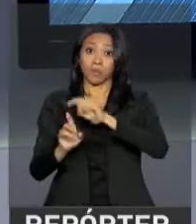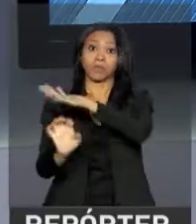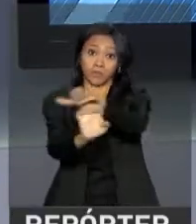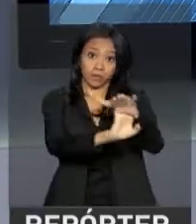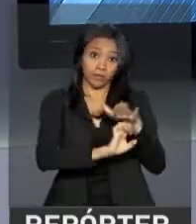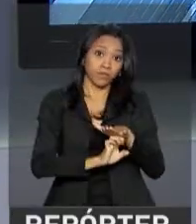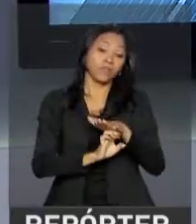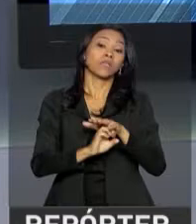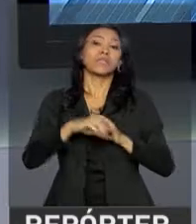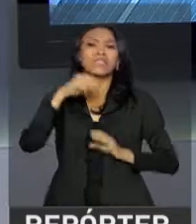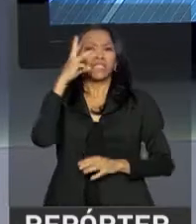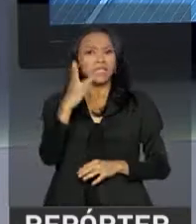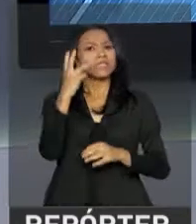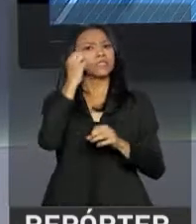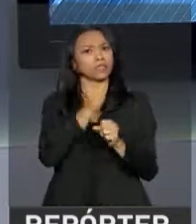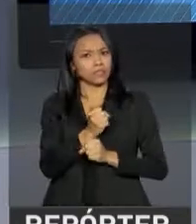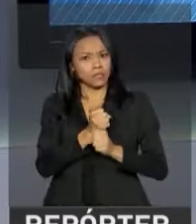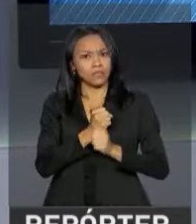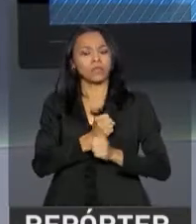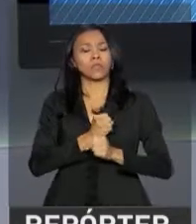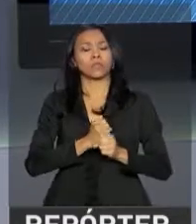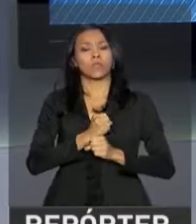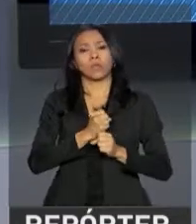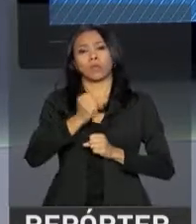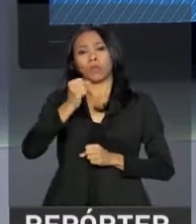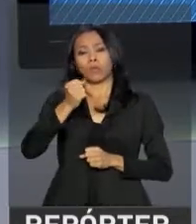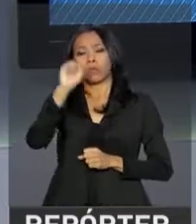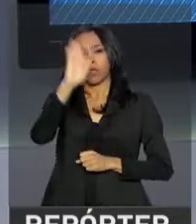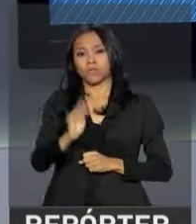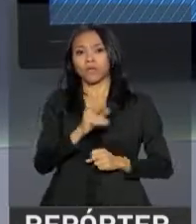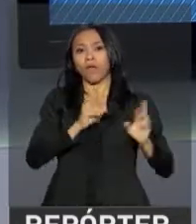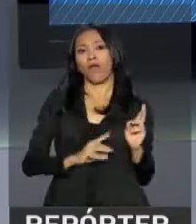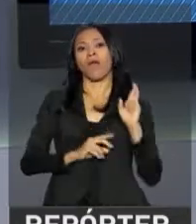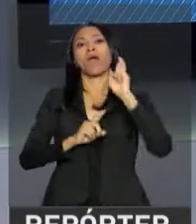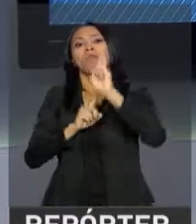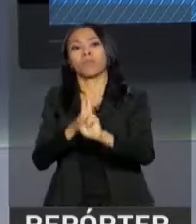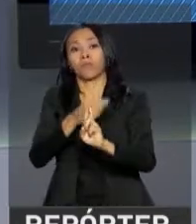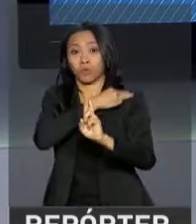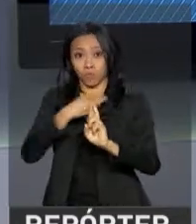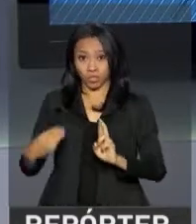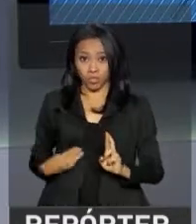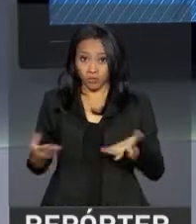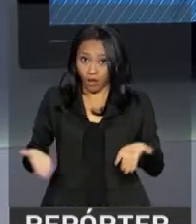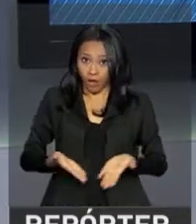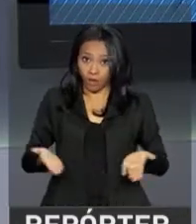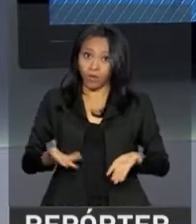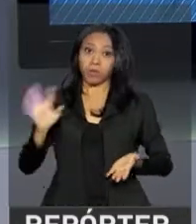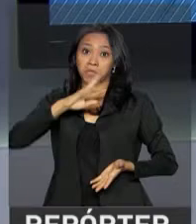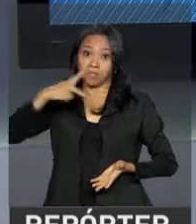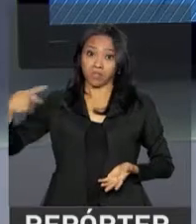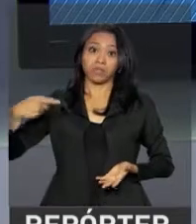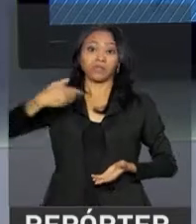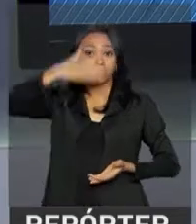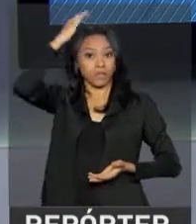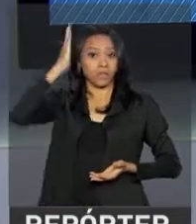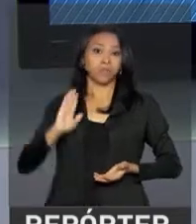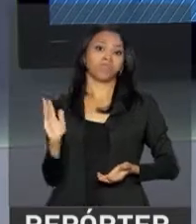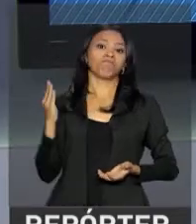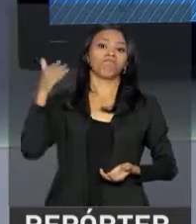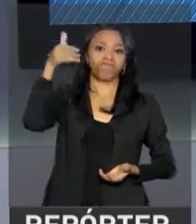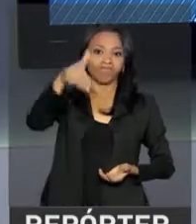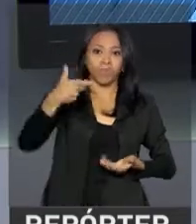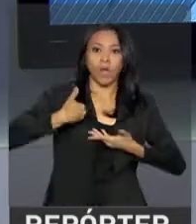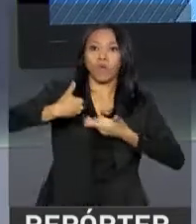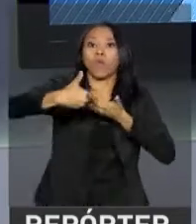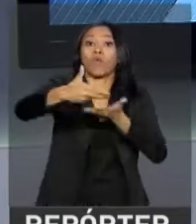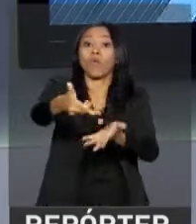três anos com o brasil sendo representado no fórum por ministros o presidente michel temer chefia a delegação brasileira e à convite